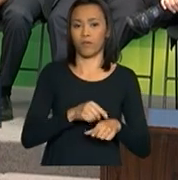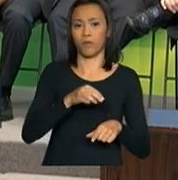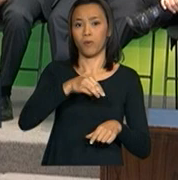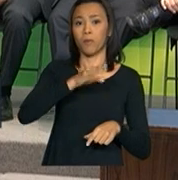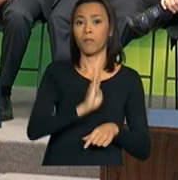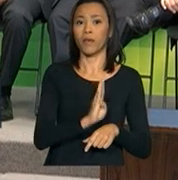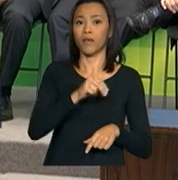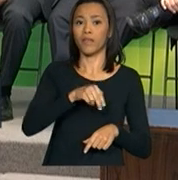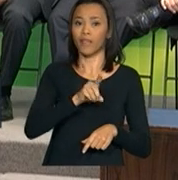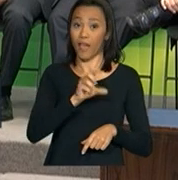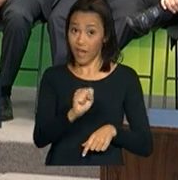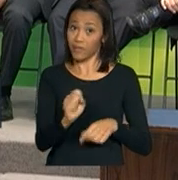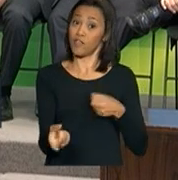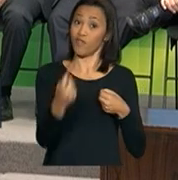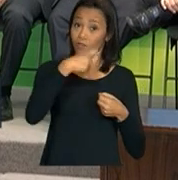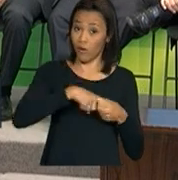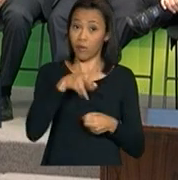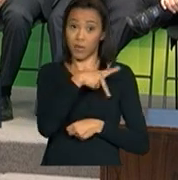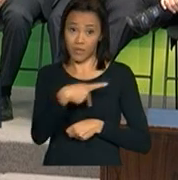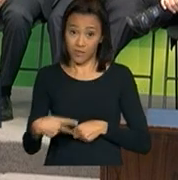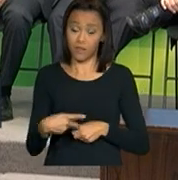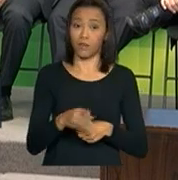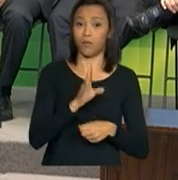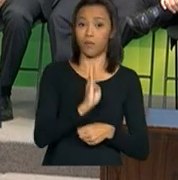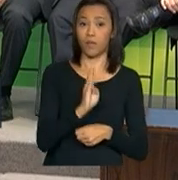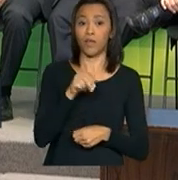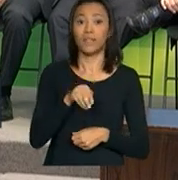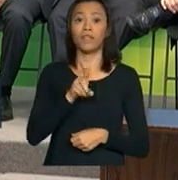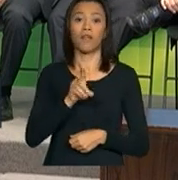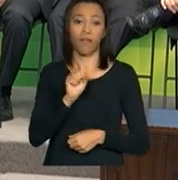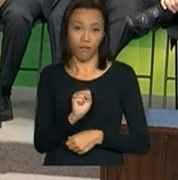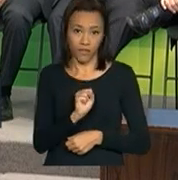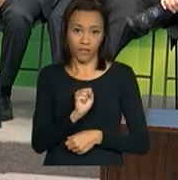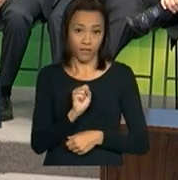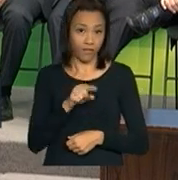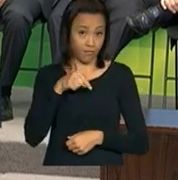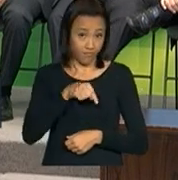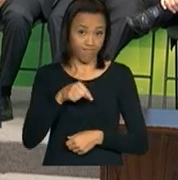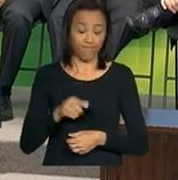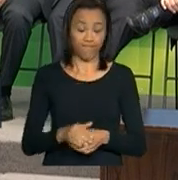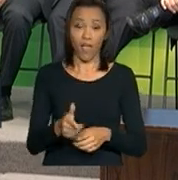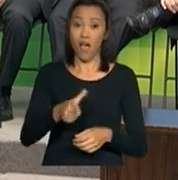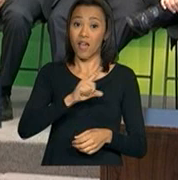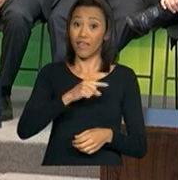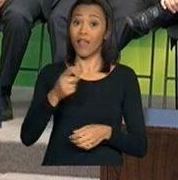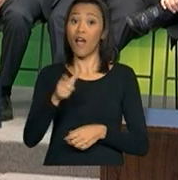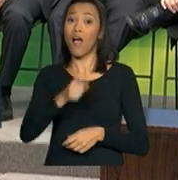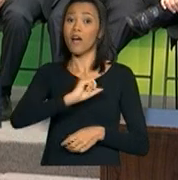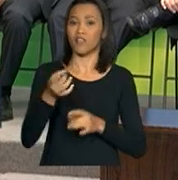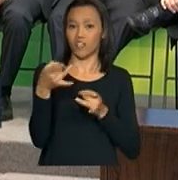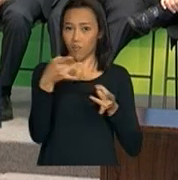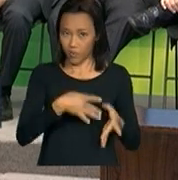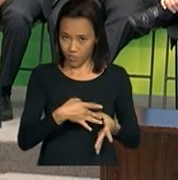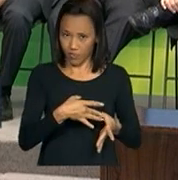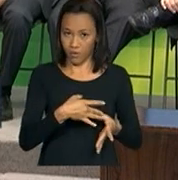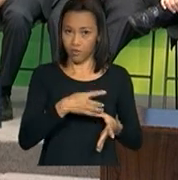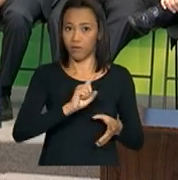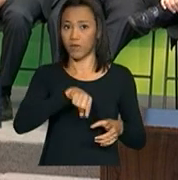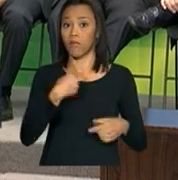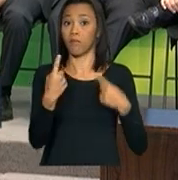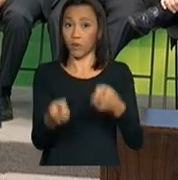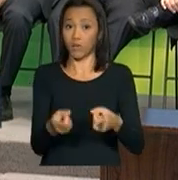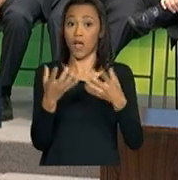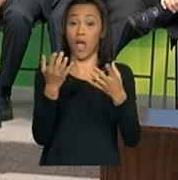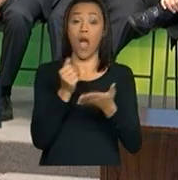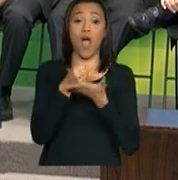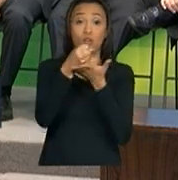vice-presidência do BNDS local que ele tinha abandonado cargo que ele tinha abandonado para